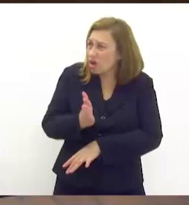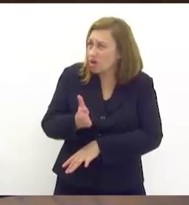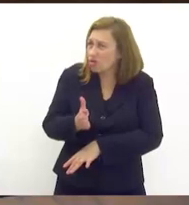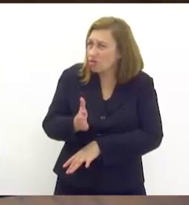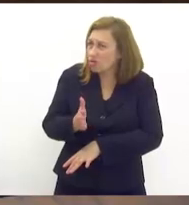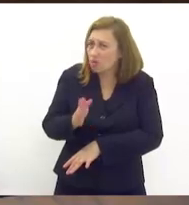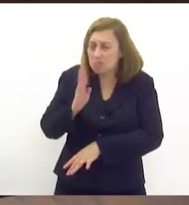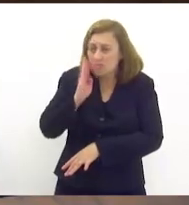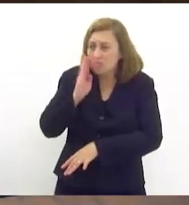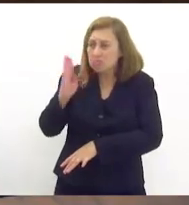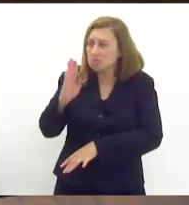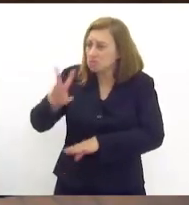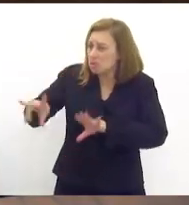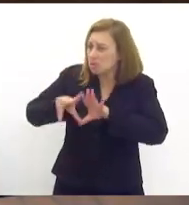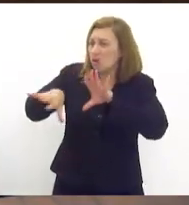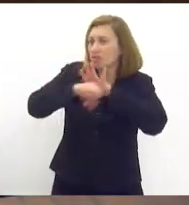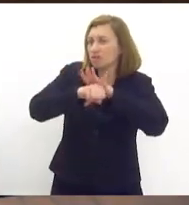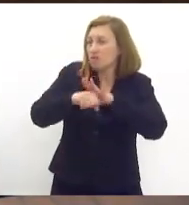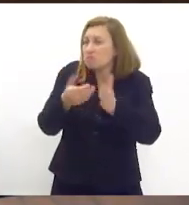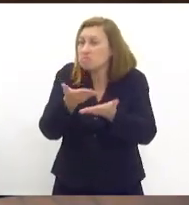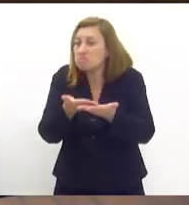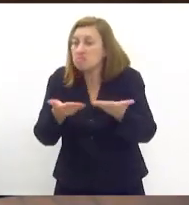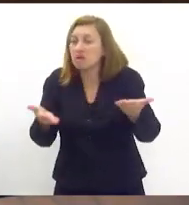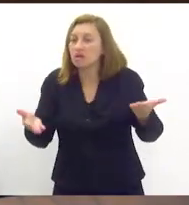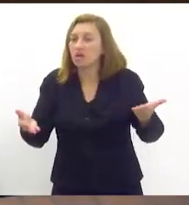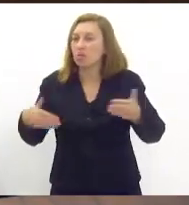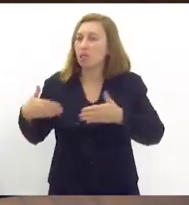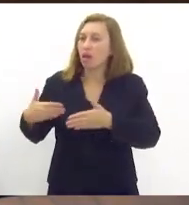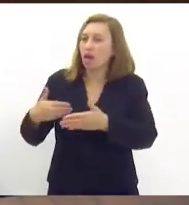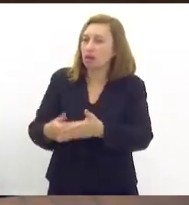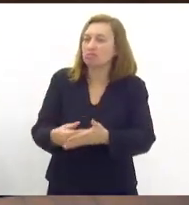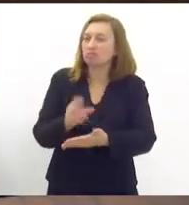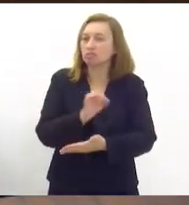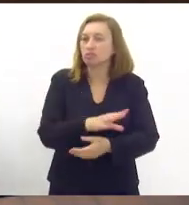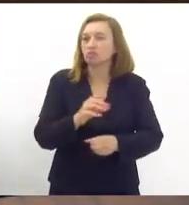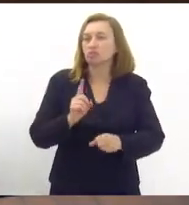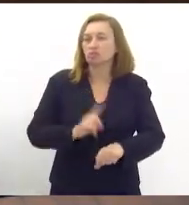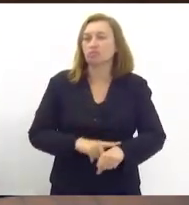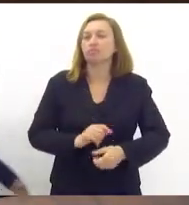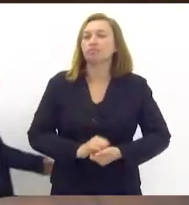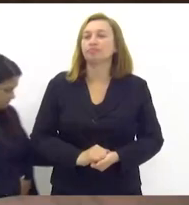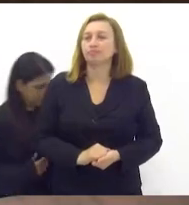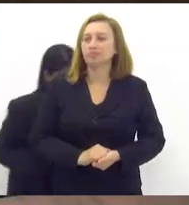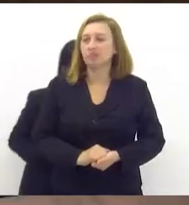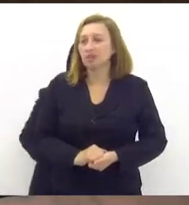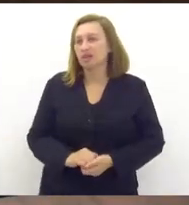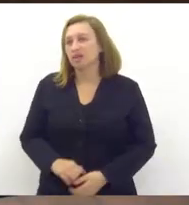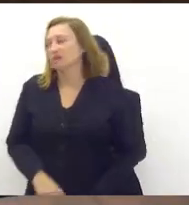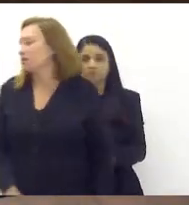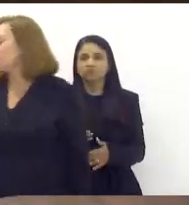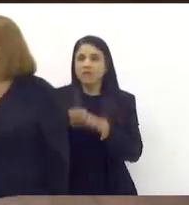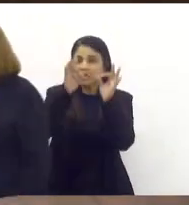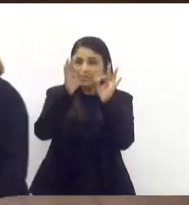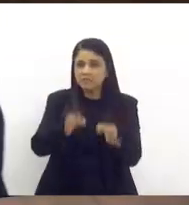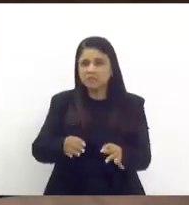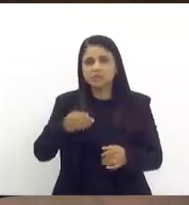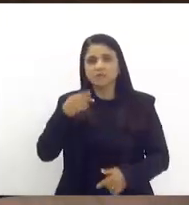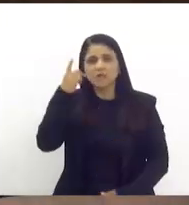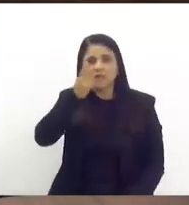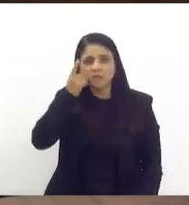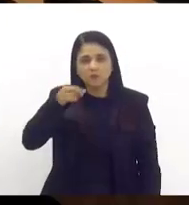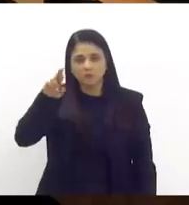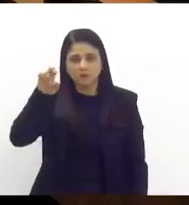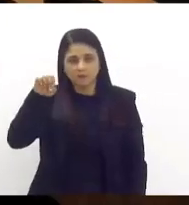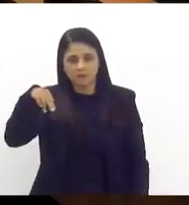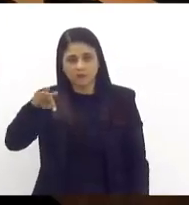polo audiovisual e se perdeu ao longo dos últimos tempos tenho certeza que é deputada Renata Souza como eu